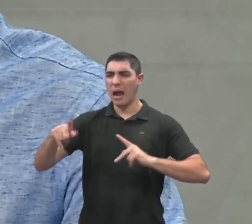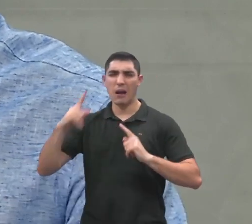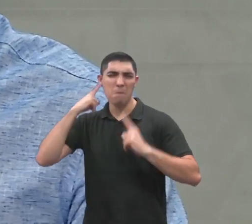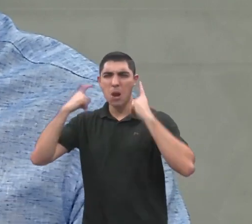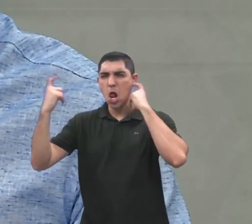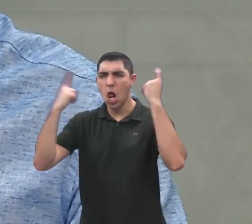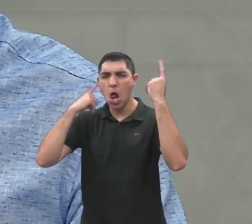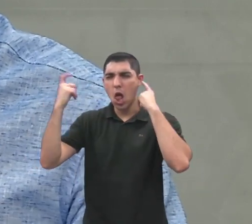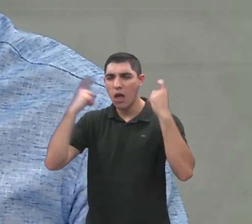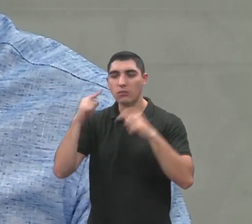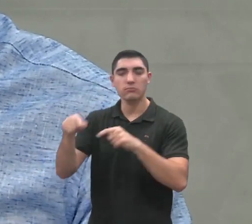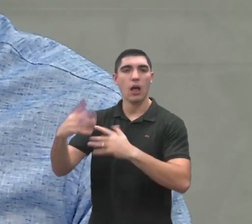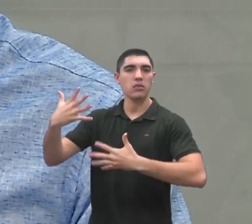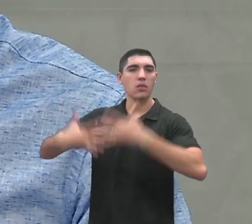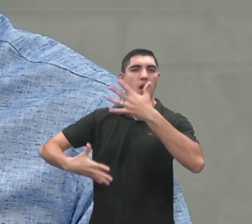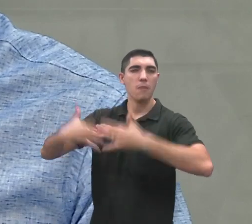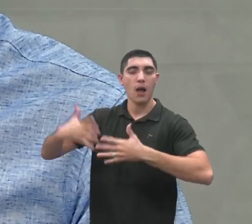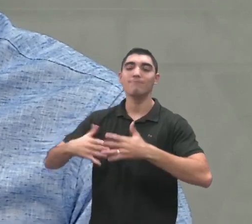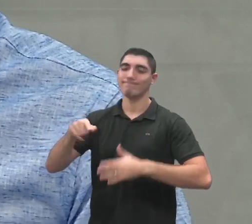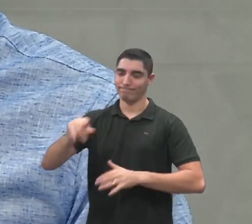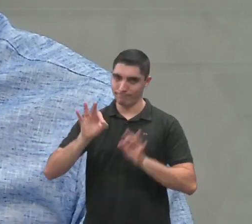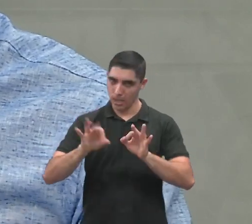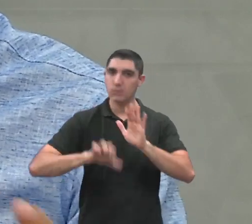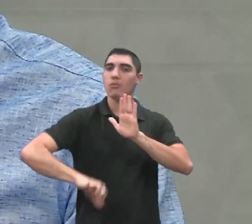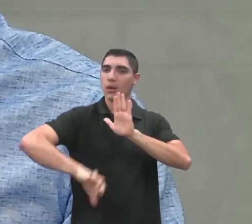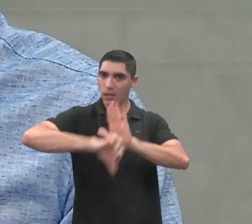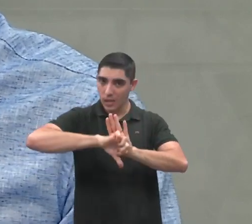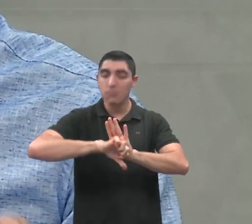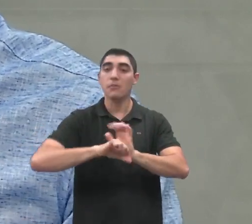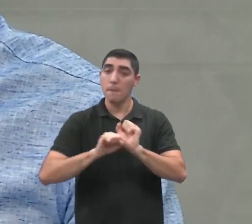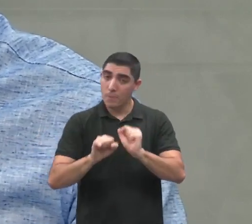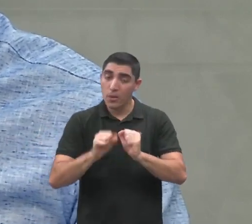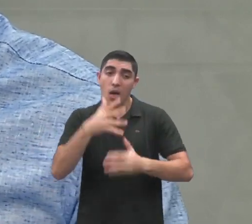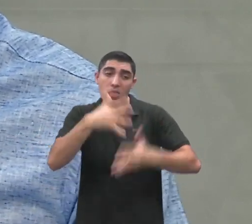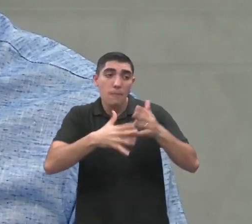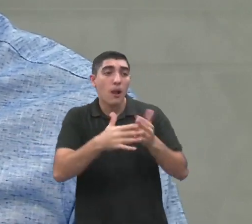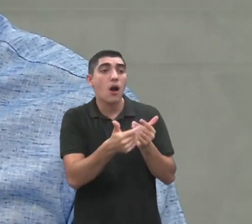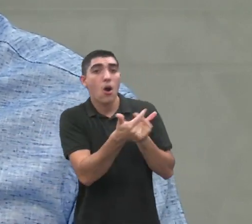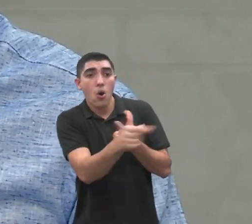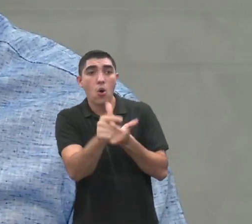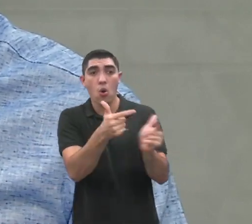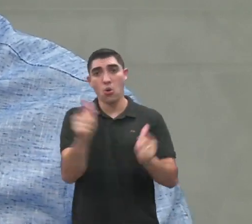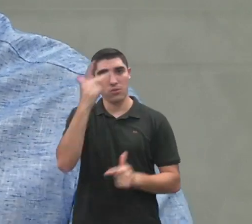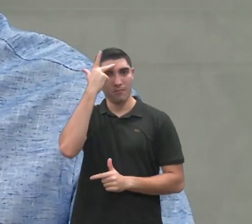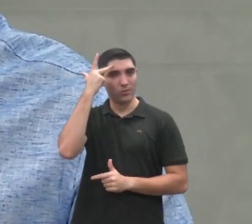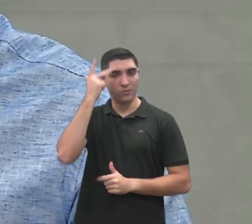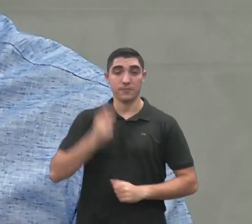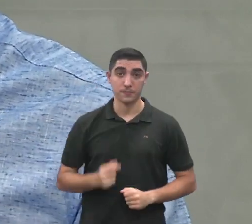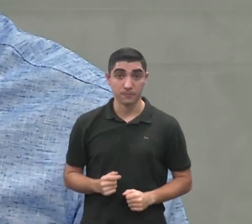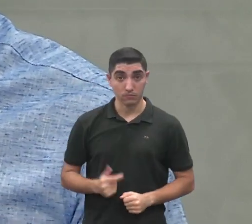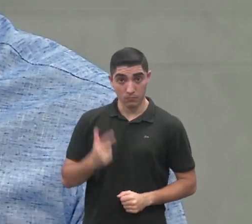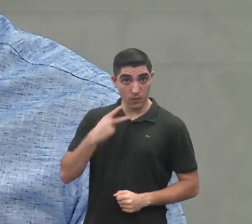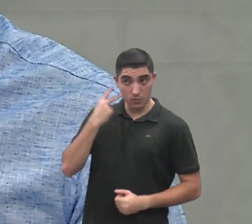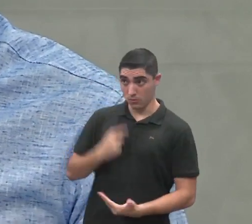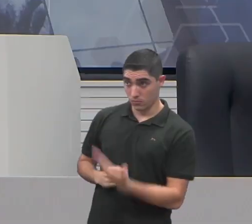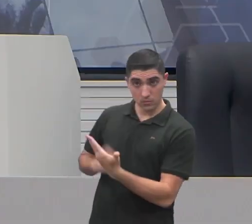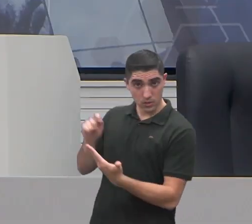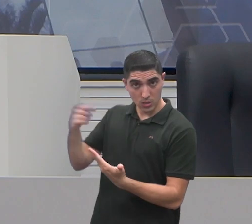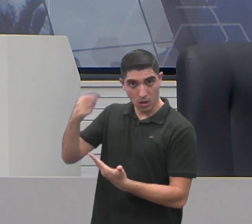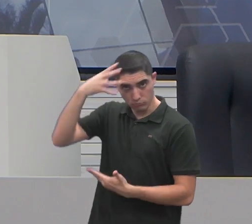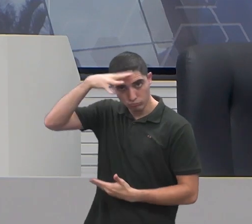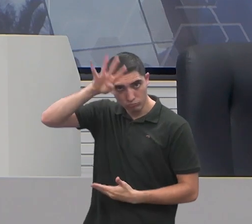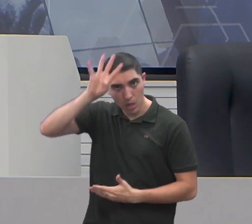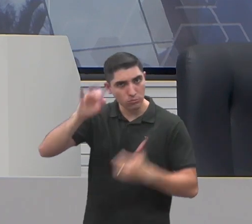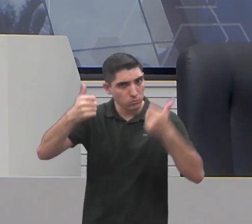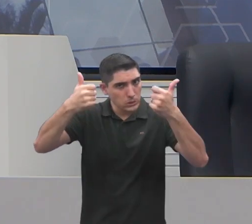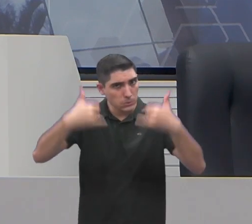que também é um crime no Código Penal, ela acaba atrapalhando a vida, o cotidiano da nossa cidade. O